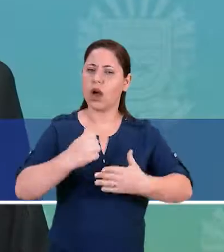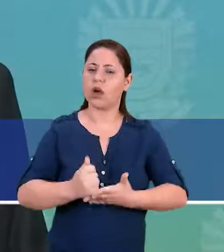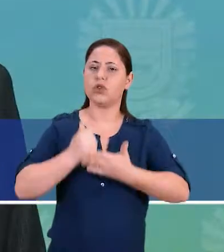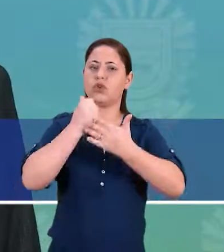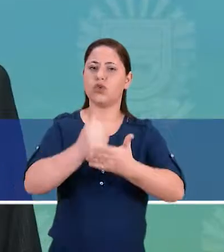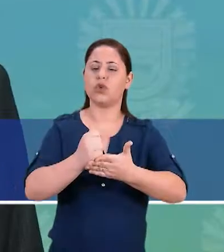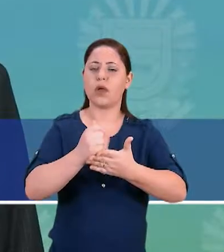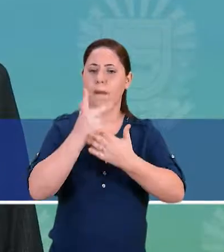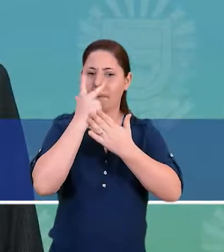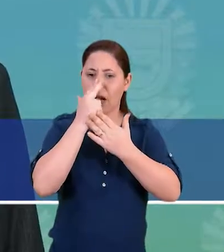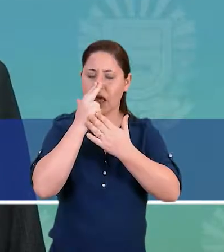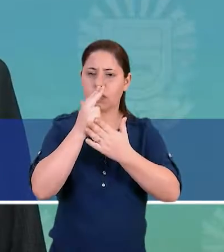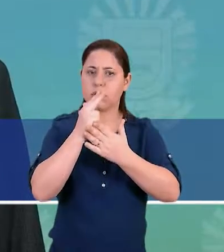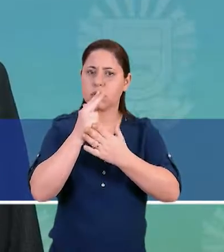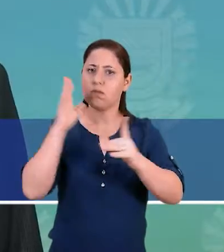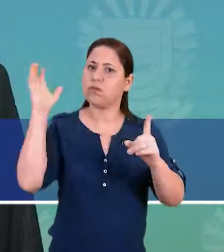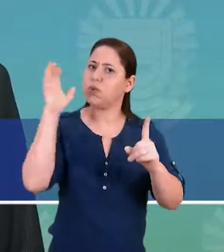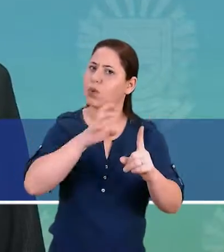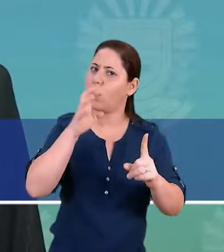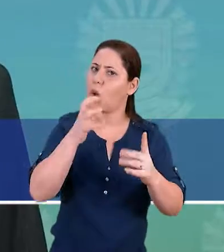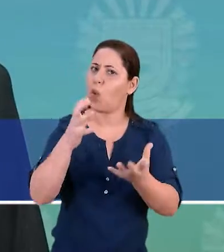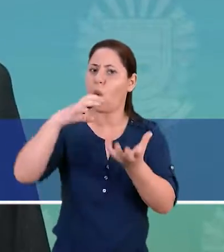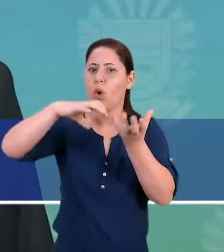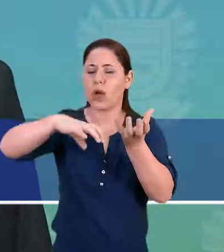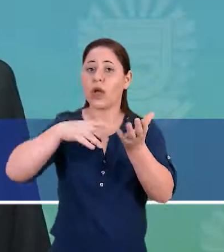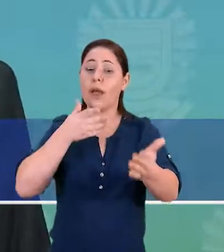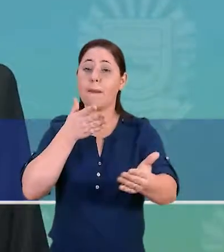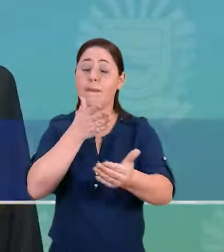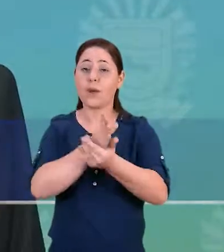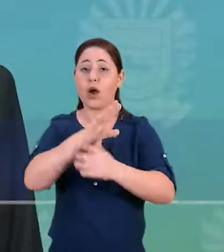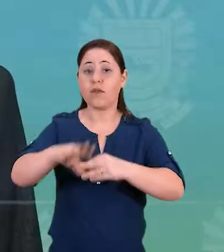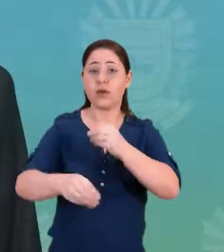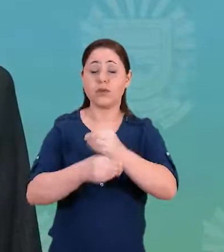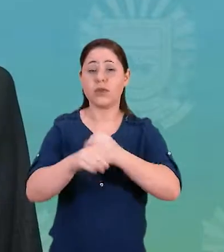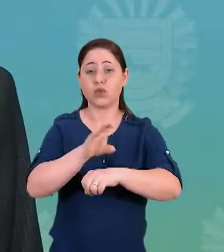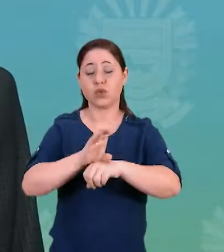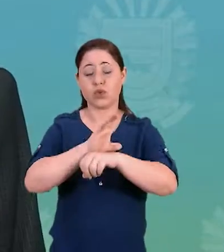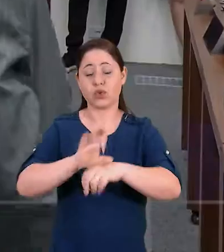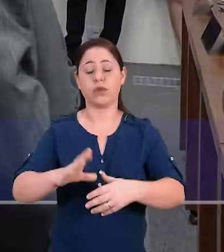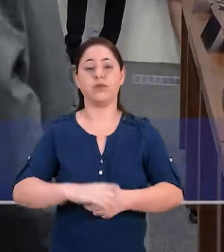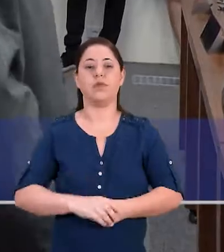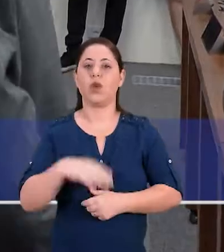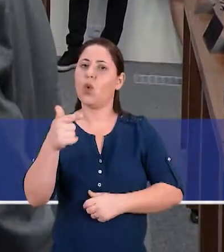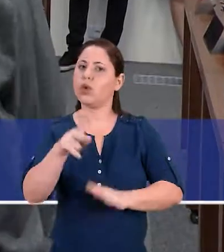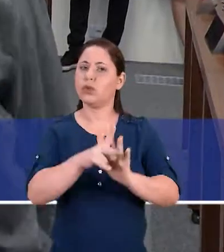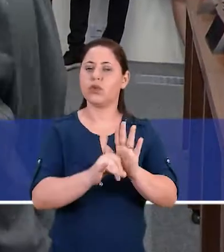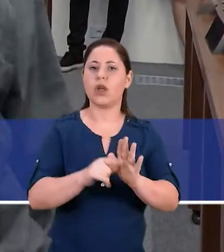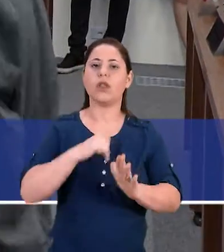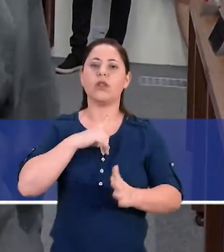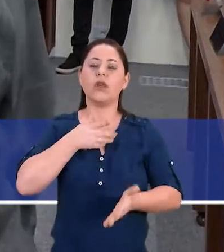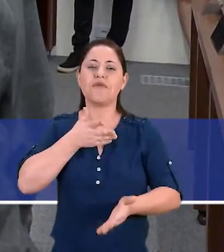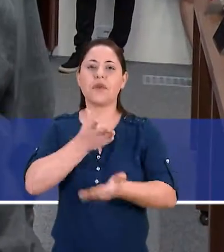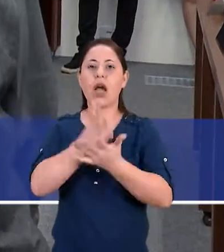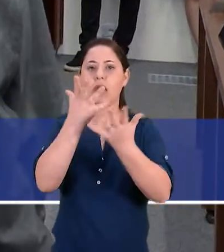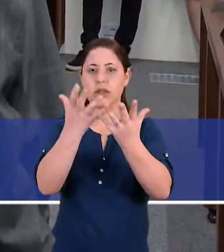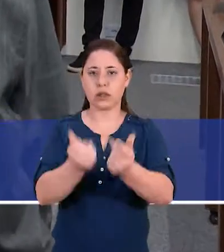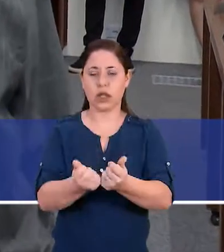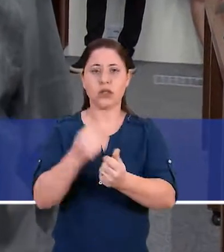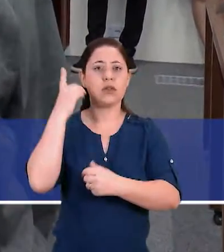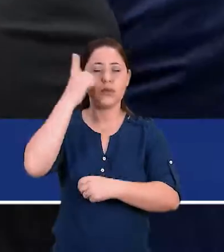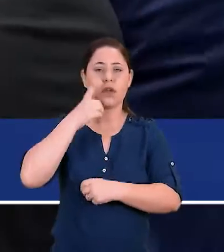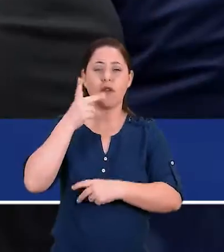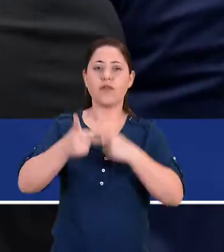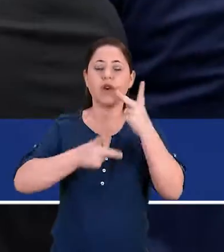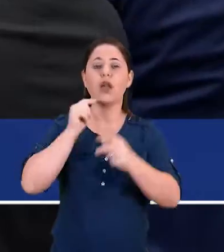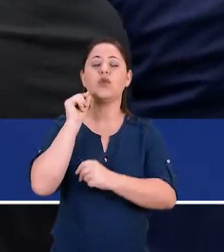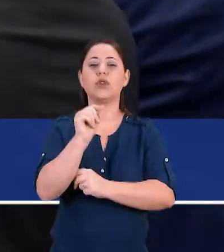naturalmente isso serve de pressão ao Congresso Nacional para que aprove essa proposta de emenda à Constituição. Outro projeto, que obteve aval dos